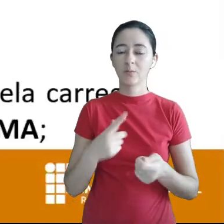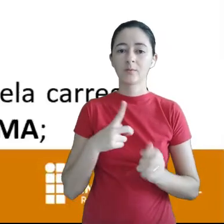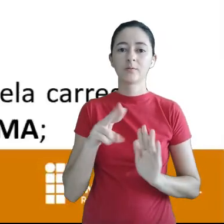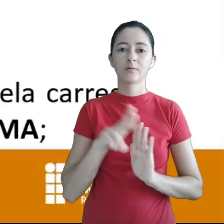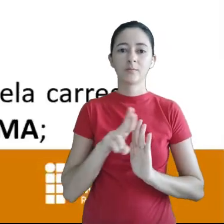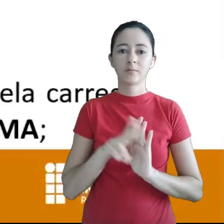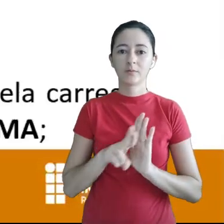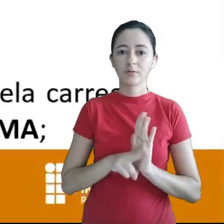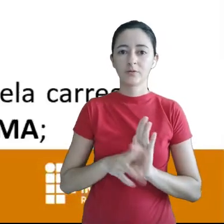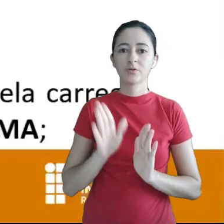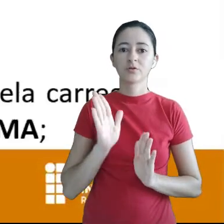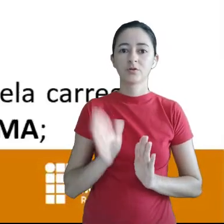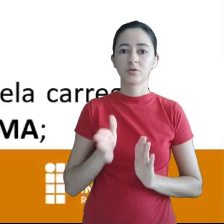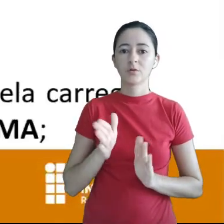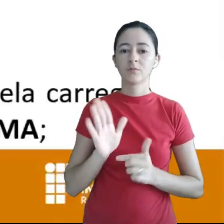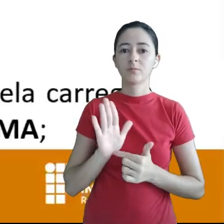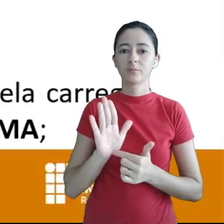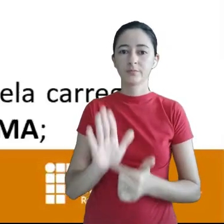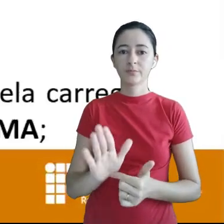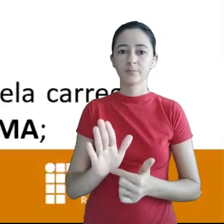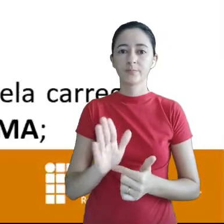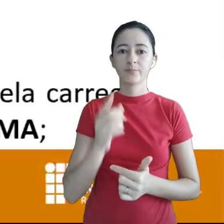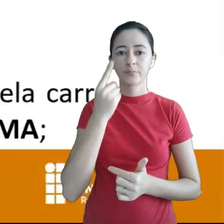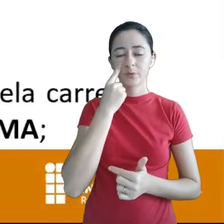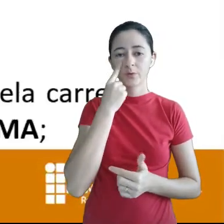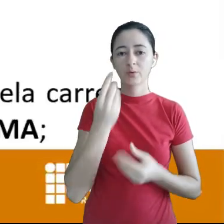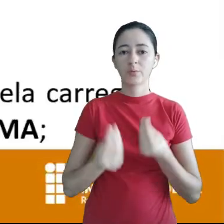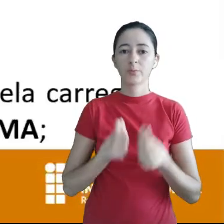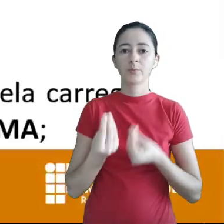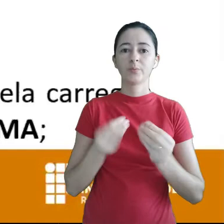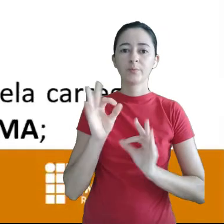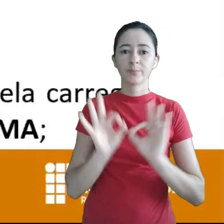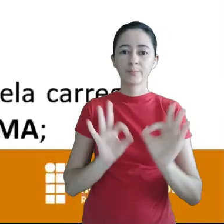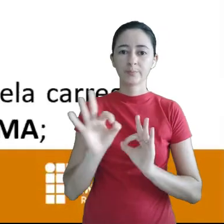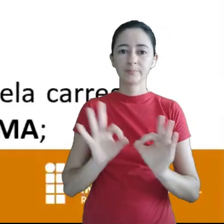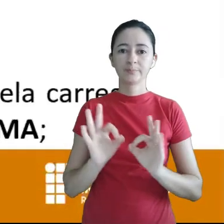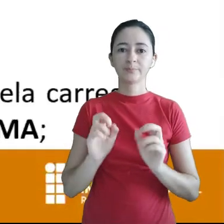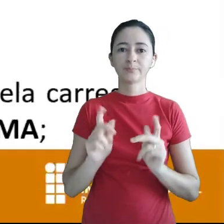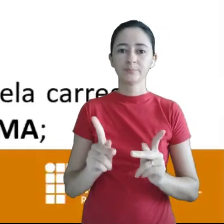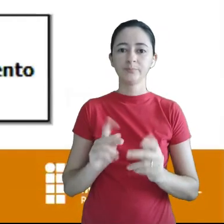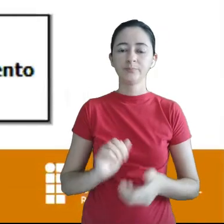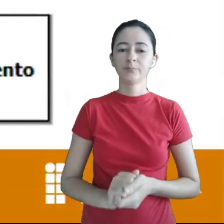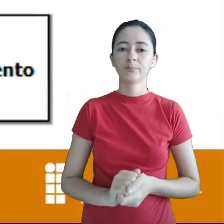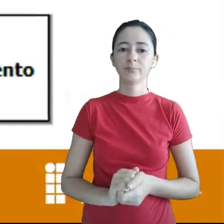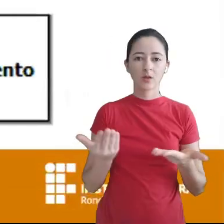mínima. Ok? Essa é a regra. Já vou mostrar pra vocês. Vocês vão ver bem como é que funciona isso.